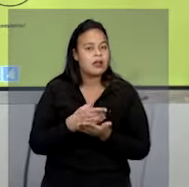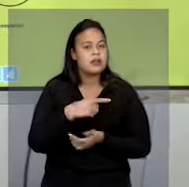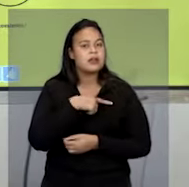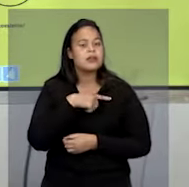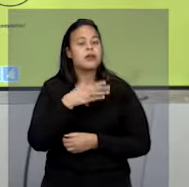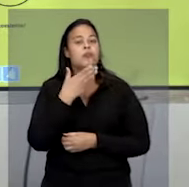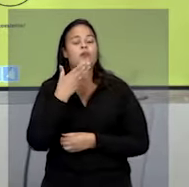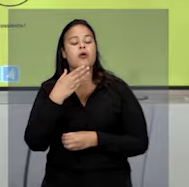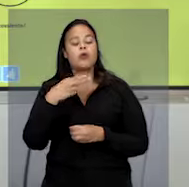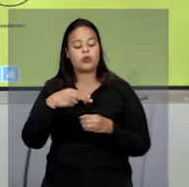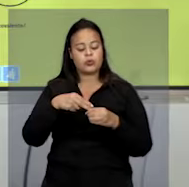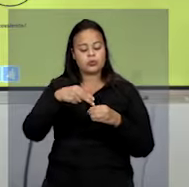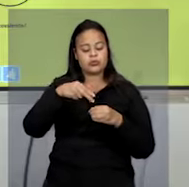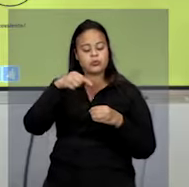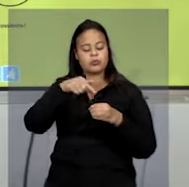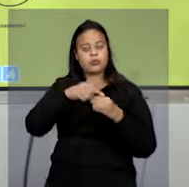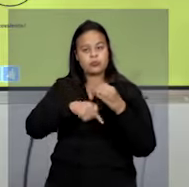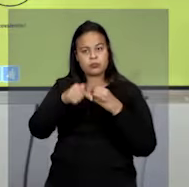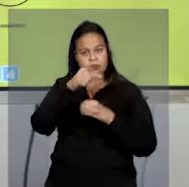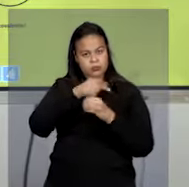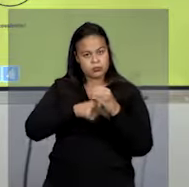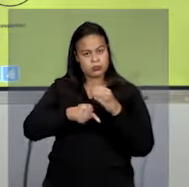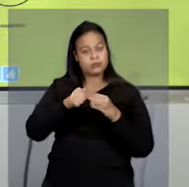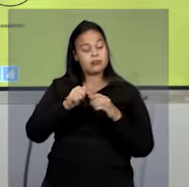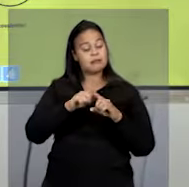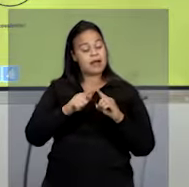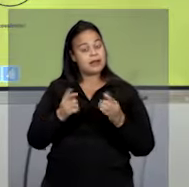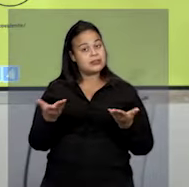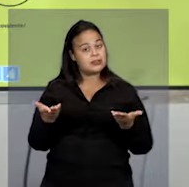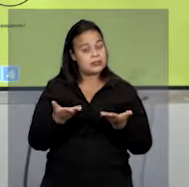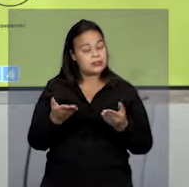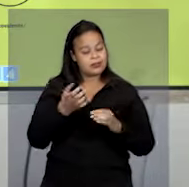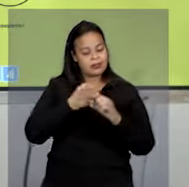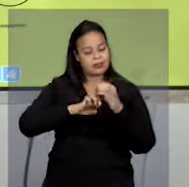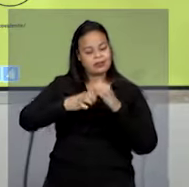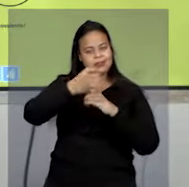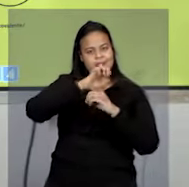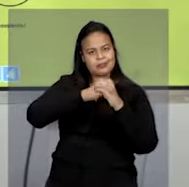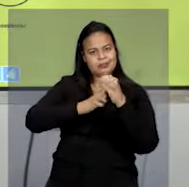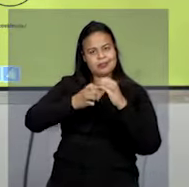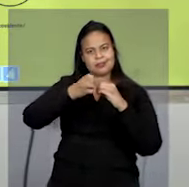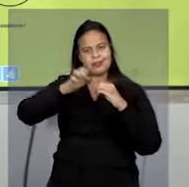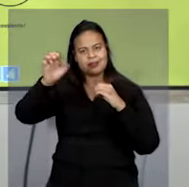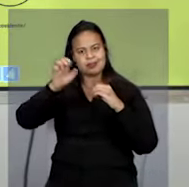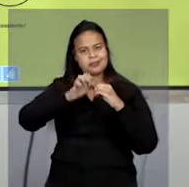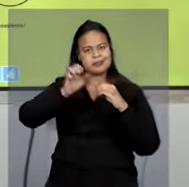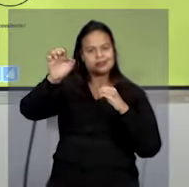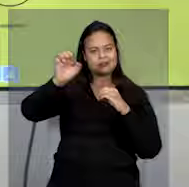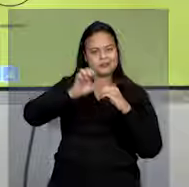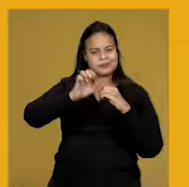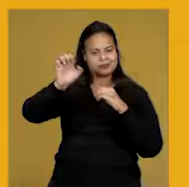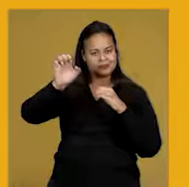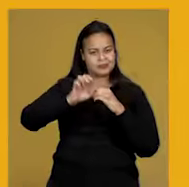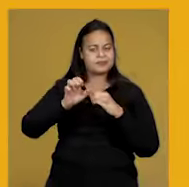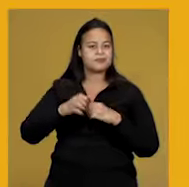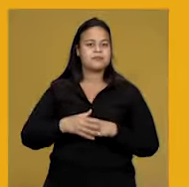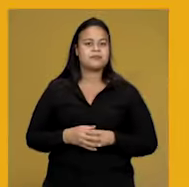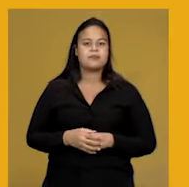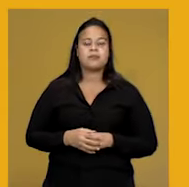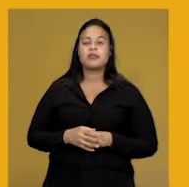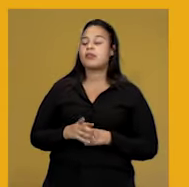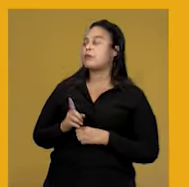o núcleo do átomo, mas nesse momento nós estamos trabalhando na eletrosfera. Então, essa ligação